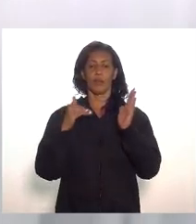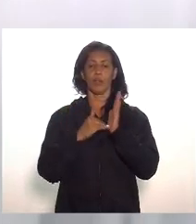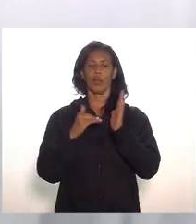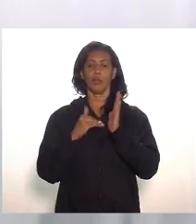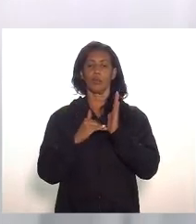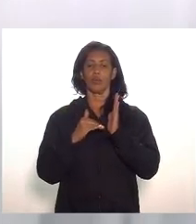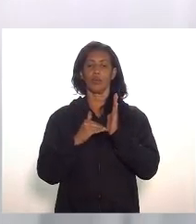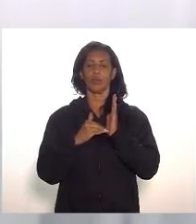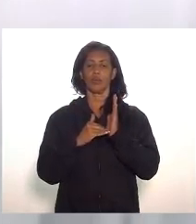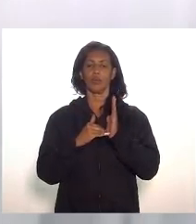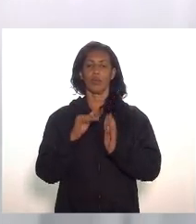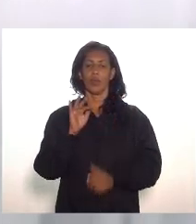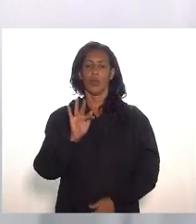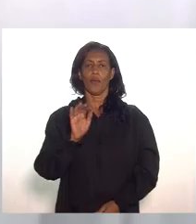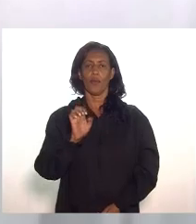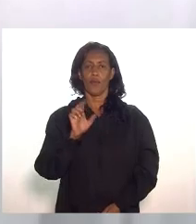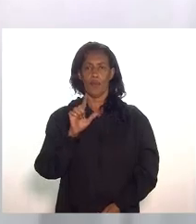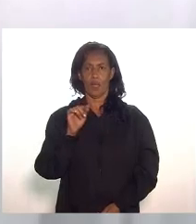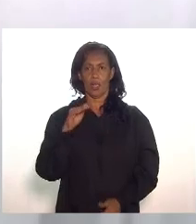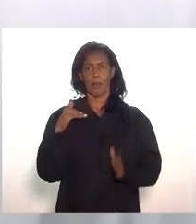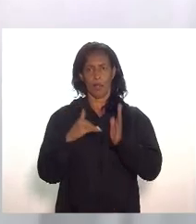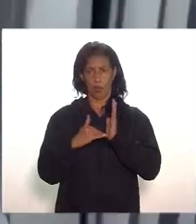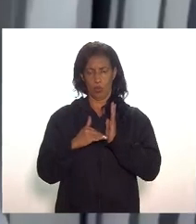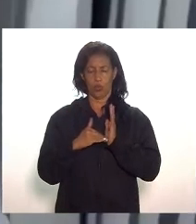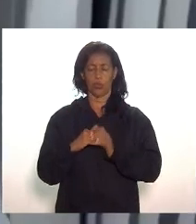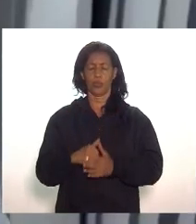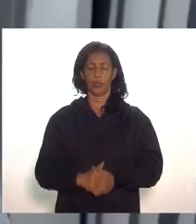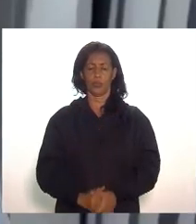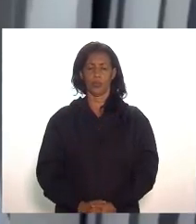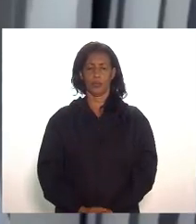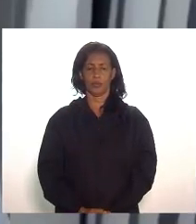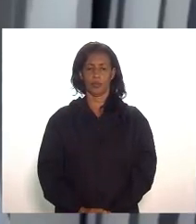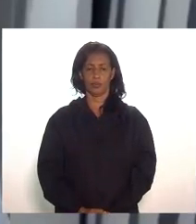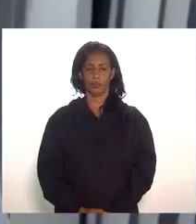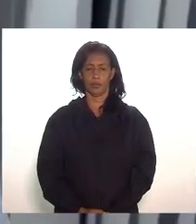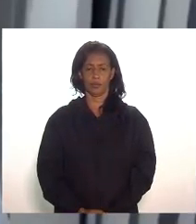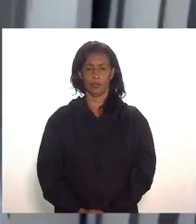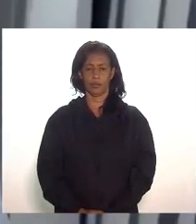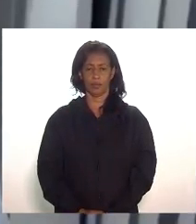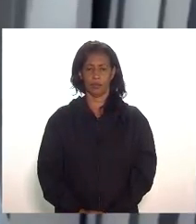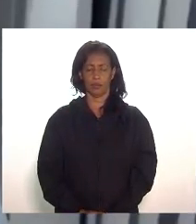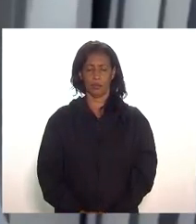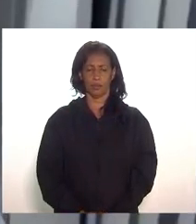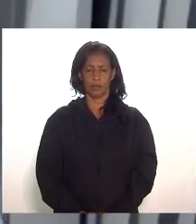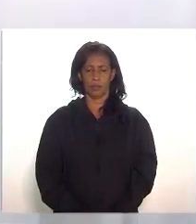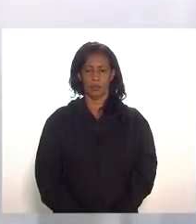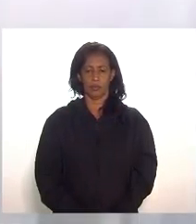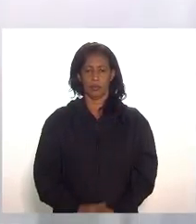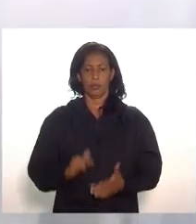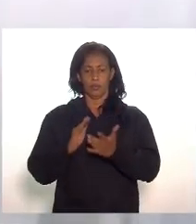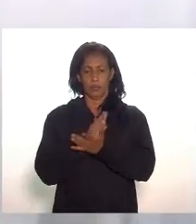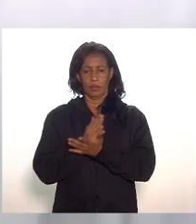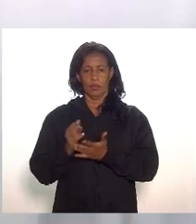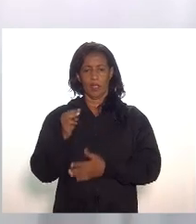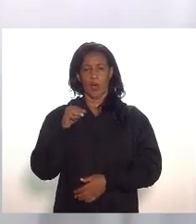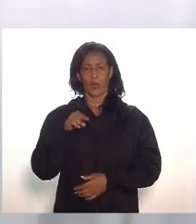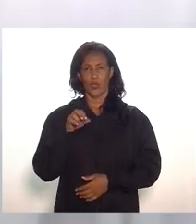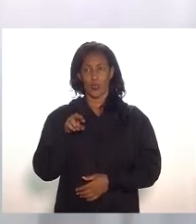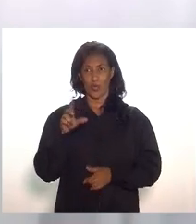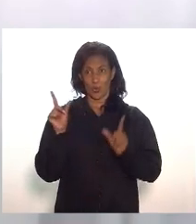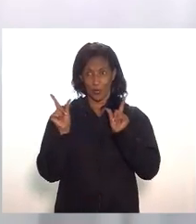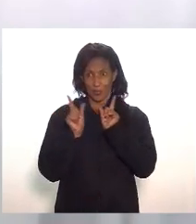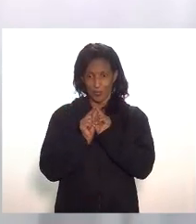será agora o deputado Felipe Peixoto. Certo. Mas então vai dar tempo de fazer o expediente final, acho que ainda dá tempo. Alguns minutos, não dará